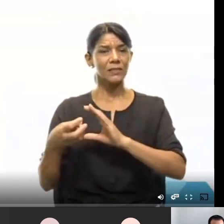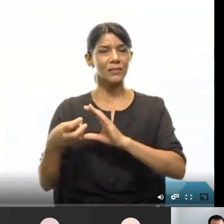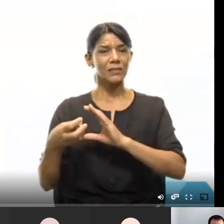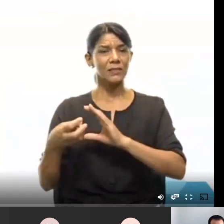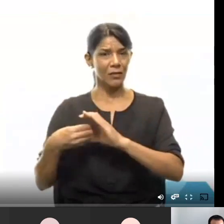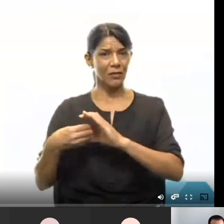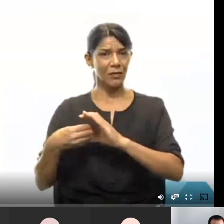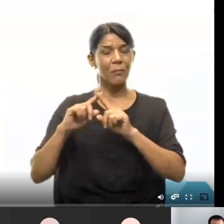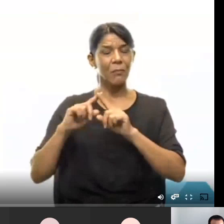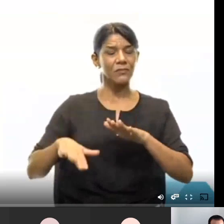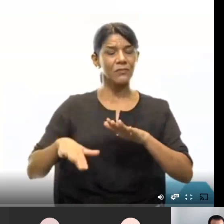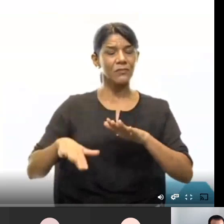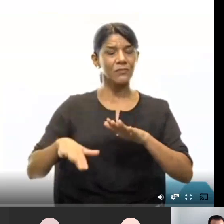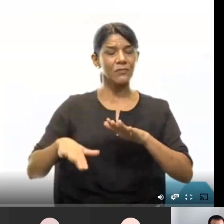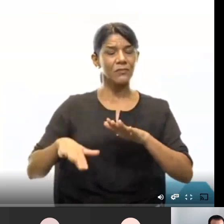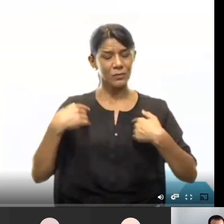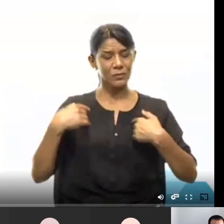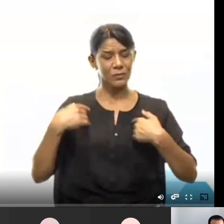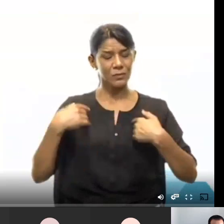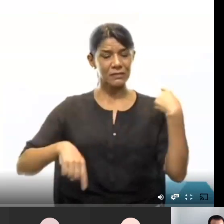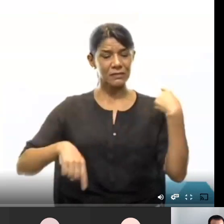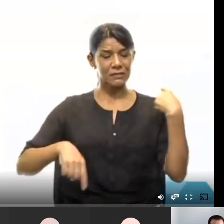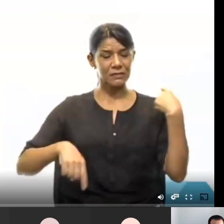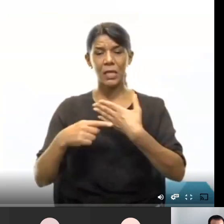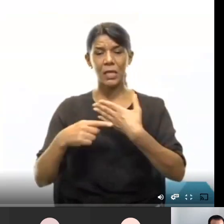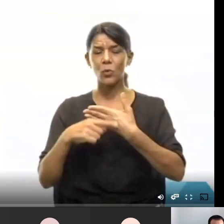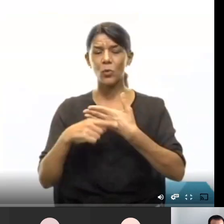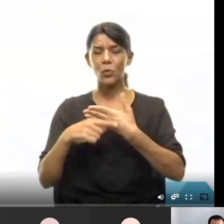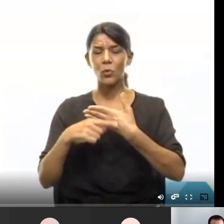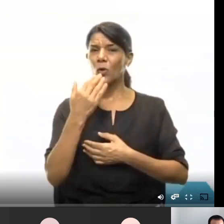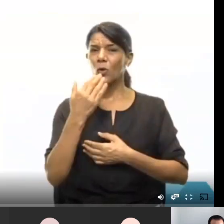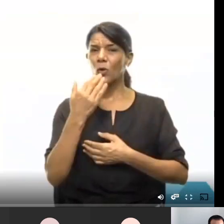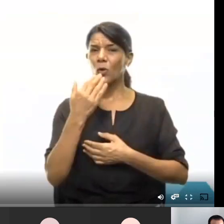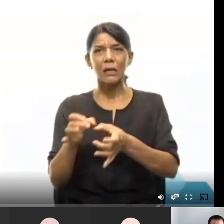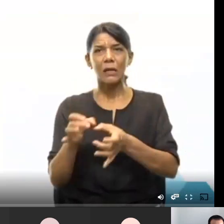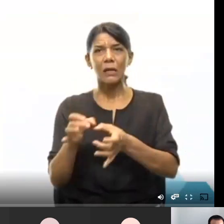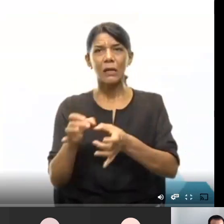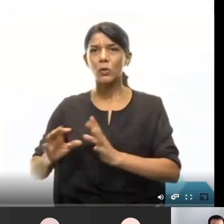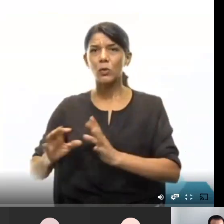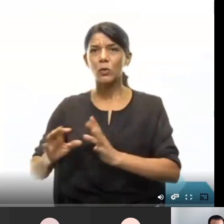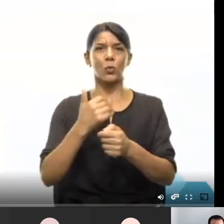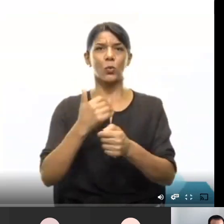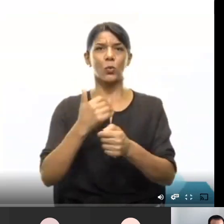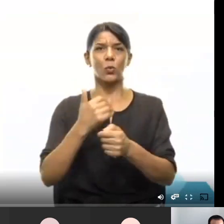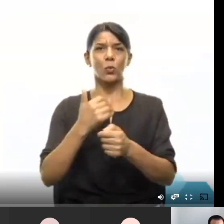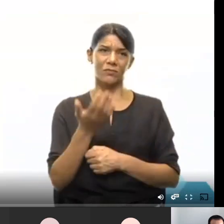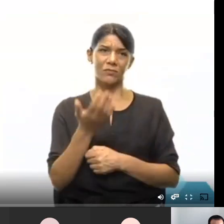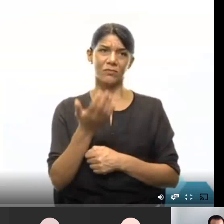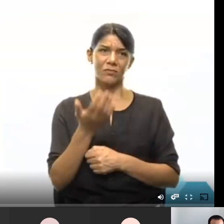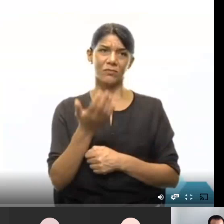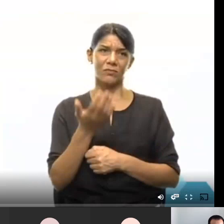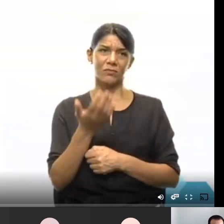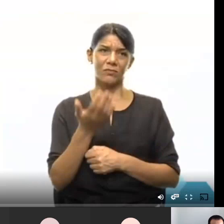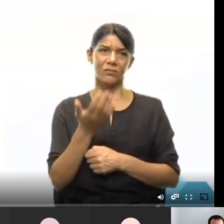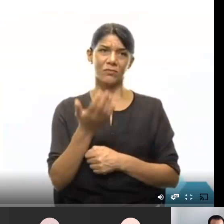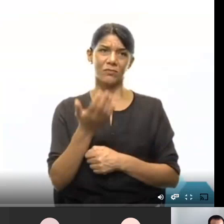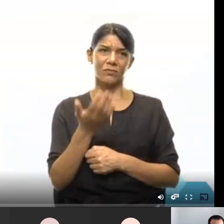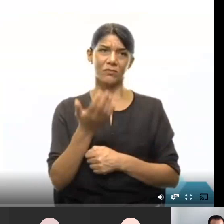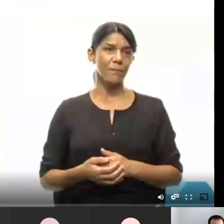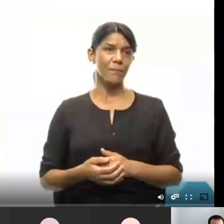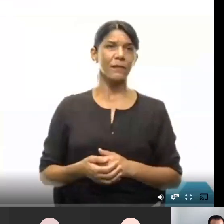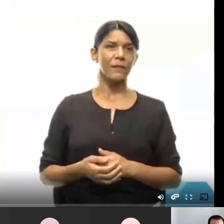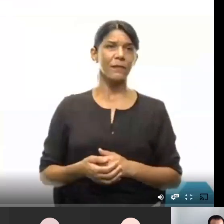imune não dá conta de eliminar todas as células tumorais nos vasos linfáticos e sanguíneos.